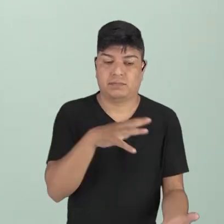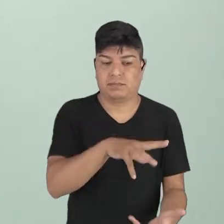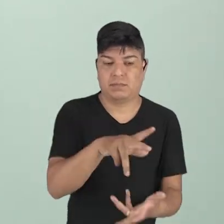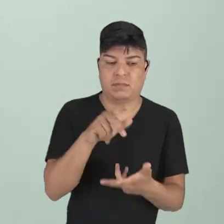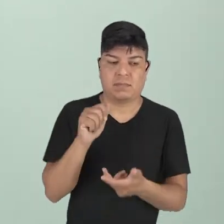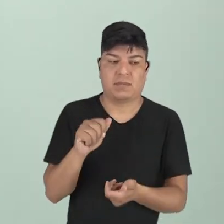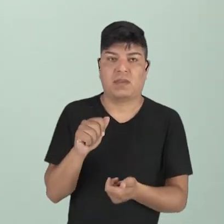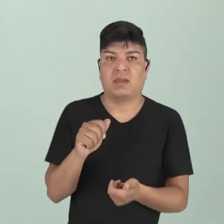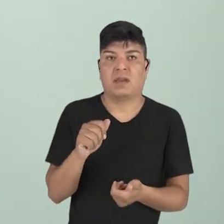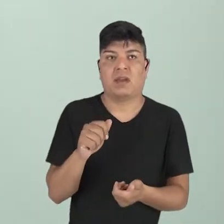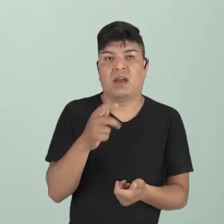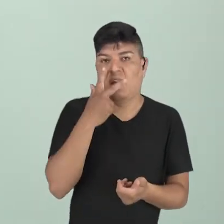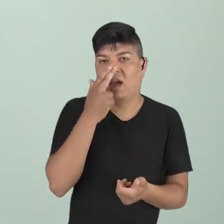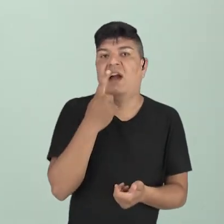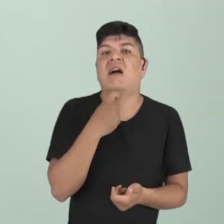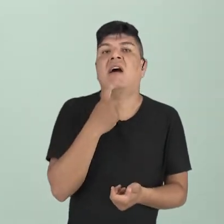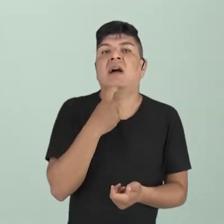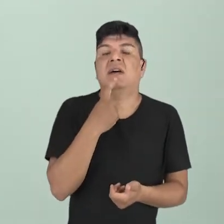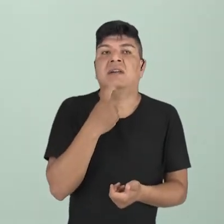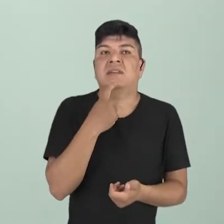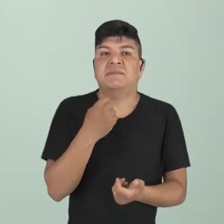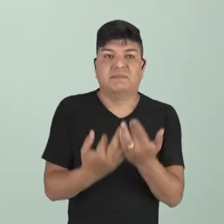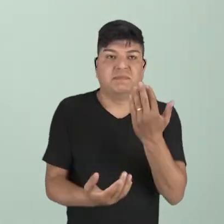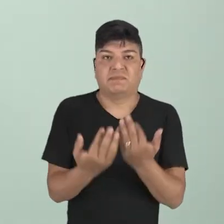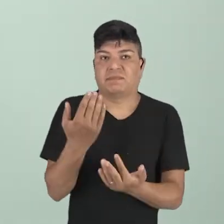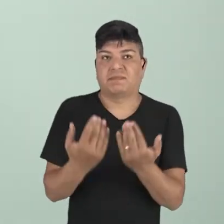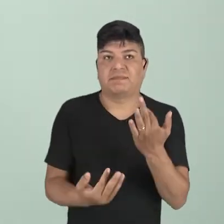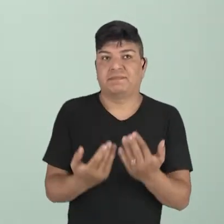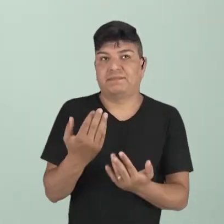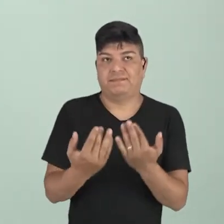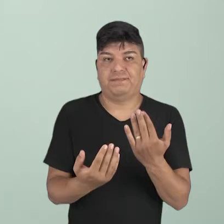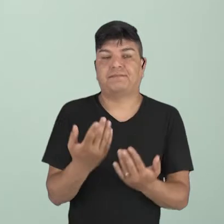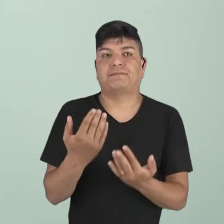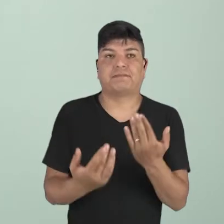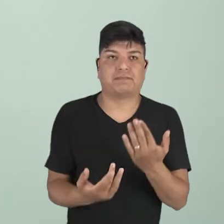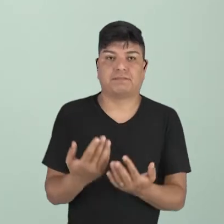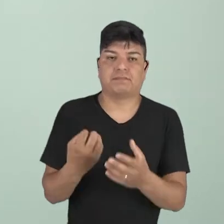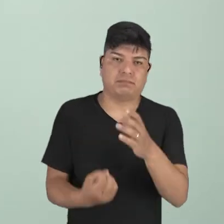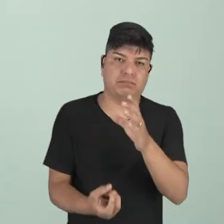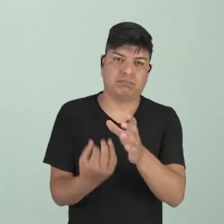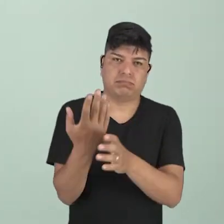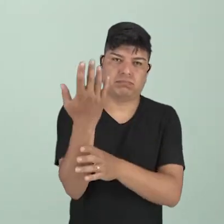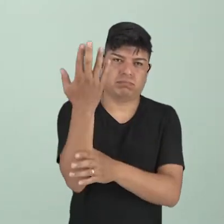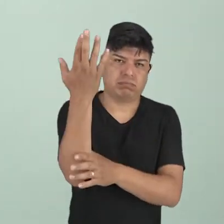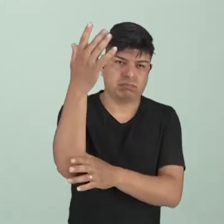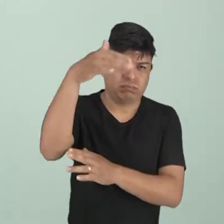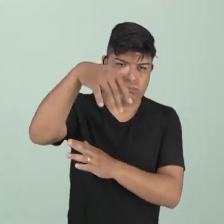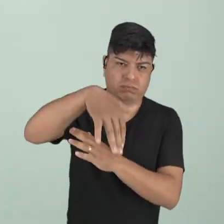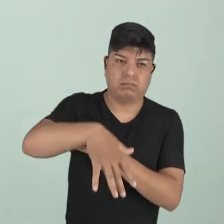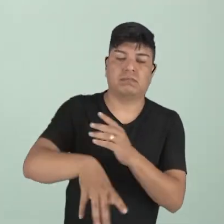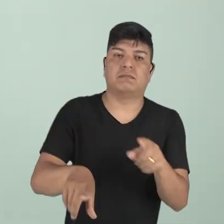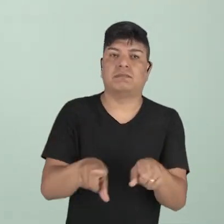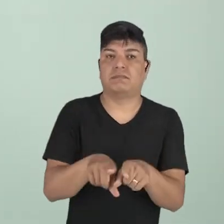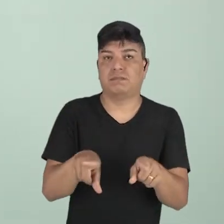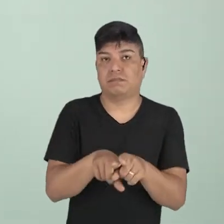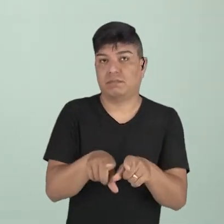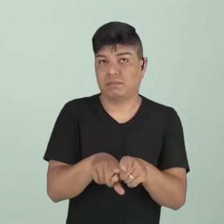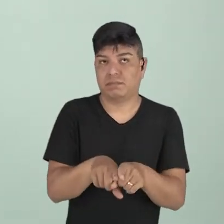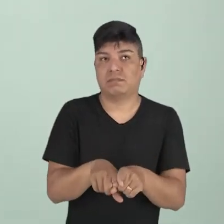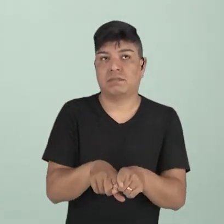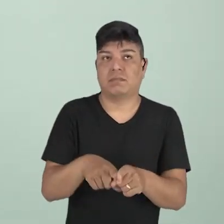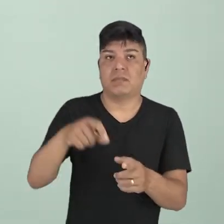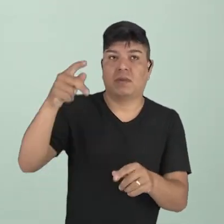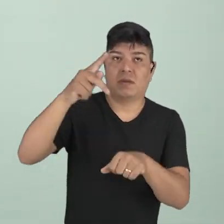primitiva. Vejam que é um planeta vermelho, né, com muito fogo, com muita lava, muitos vulcões, muitos meteoros caindo porque não